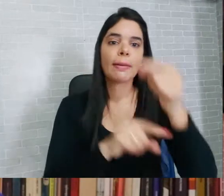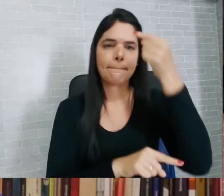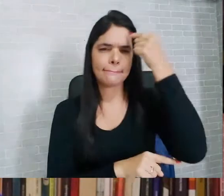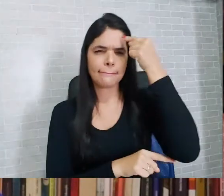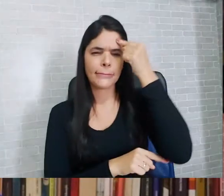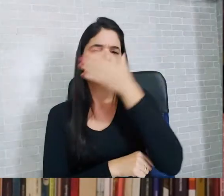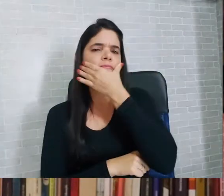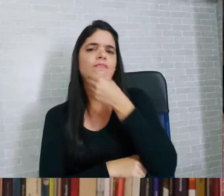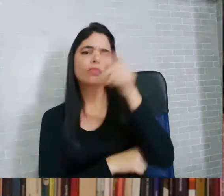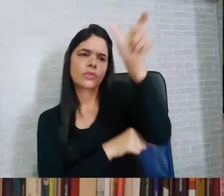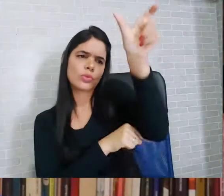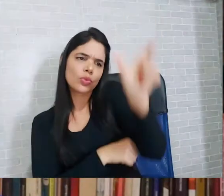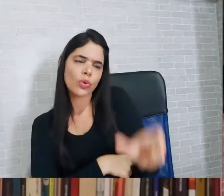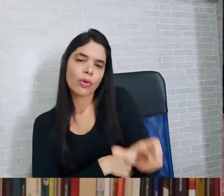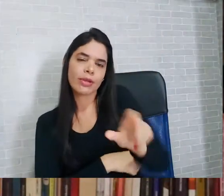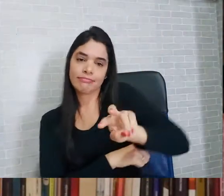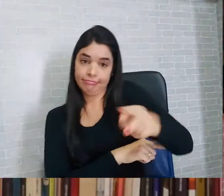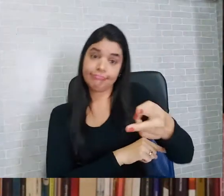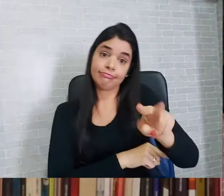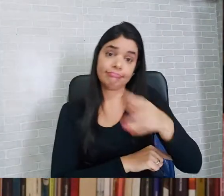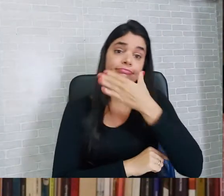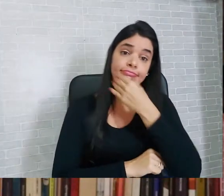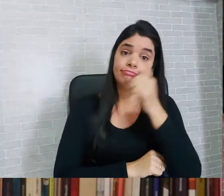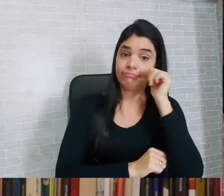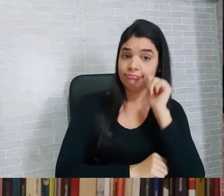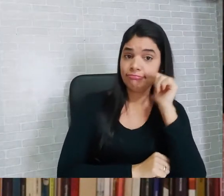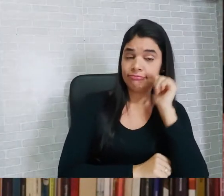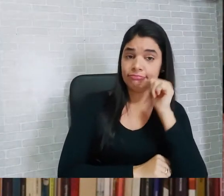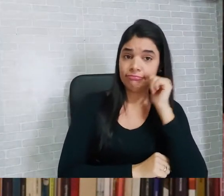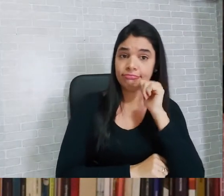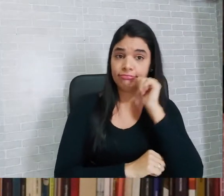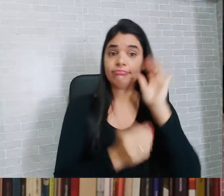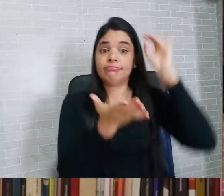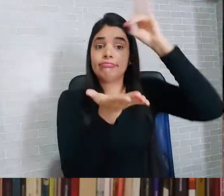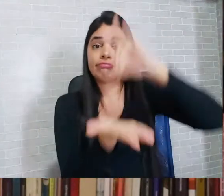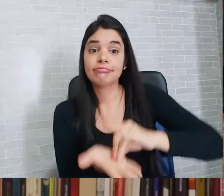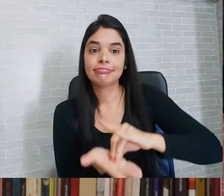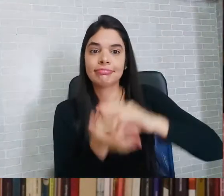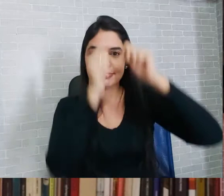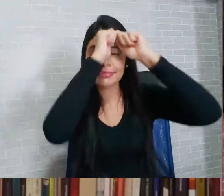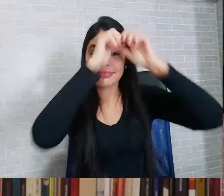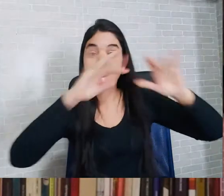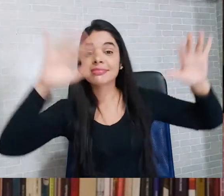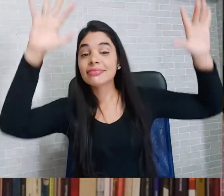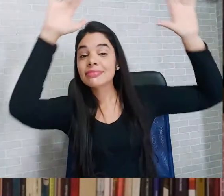esse homem e essa realidade imaginativa ou essa realidade cultural